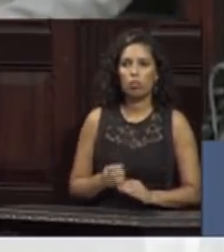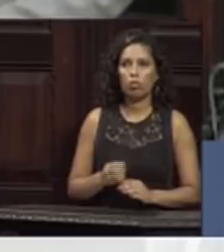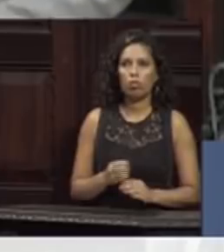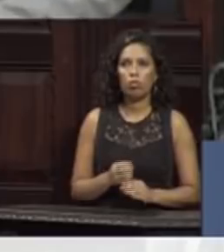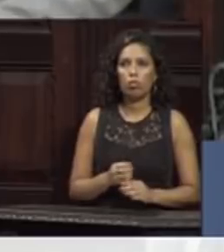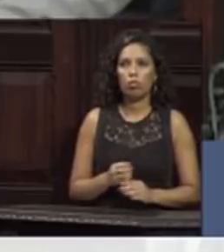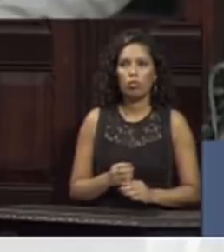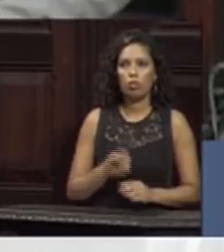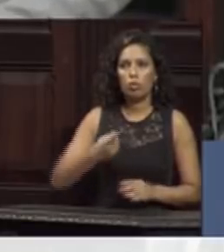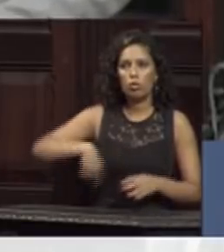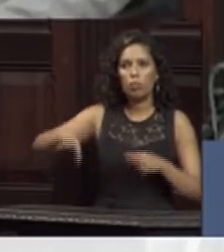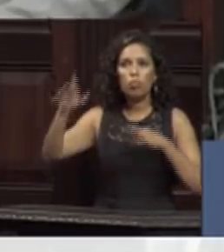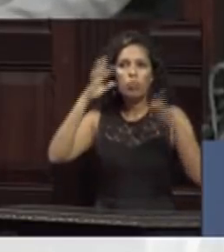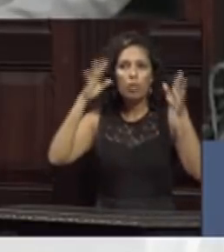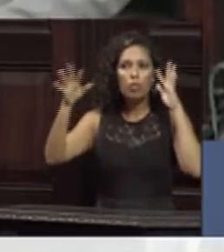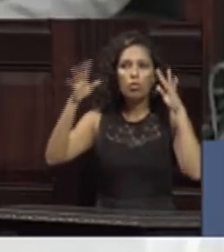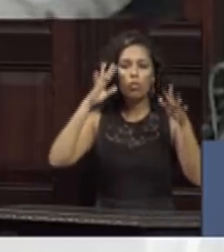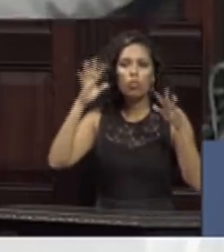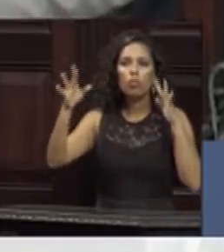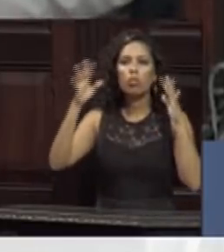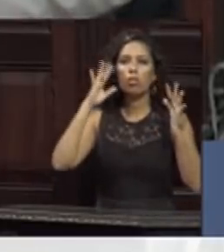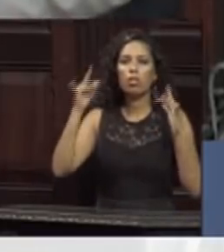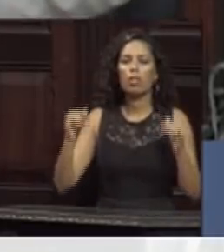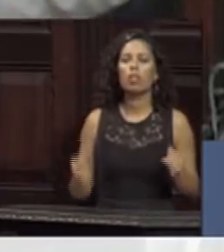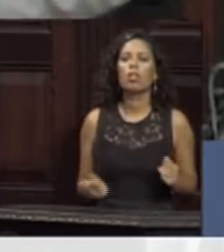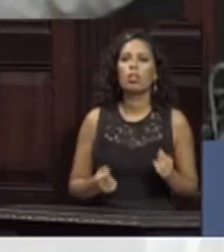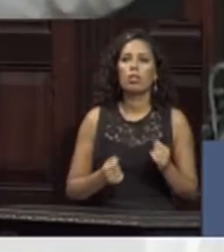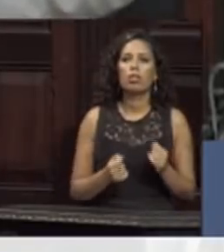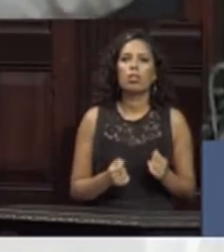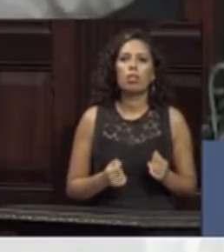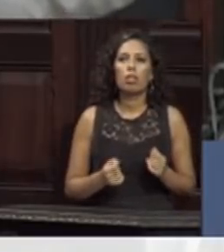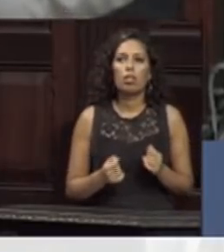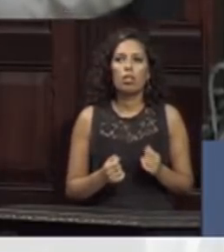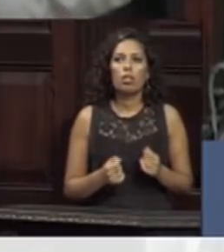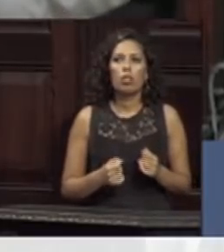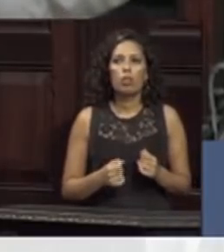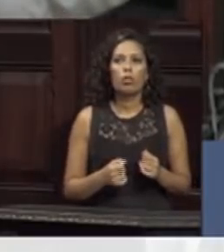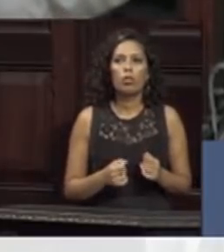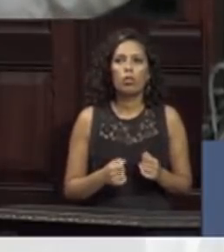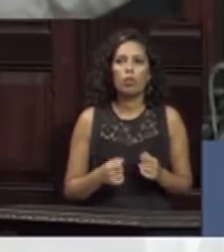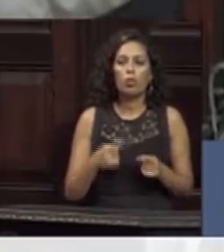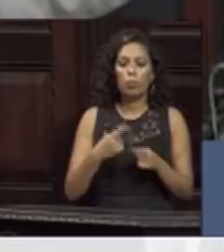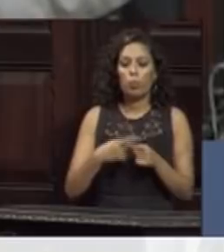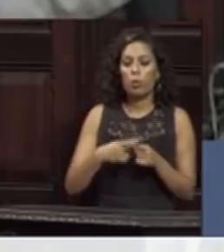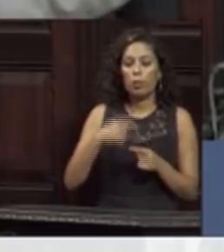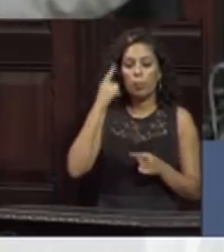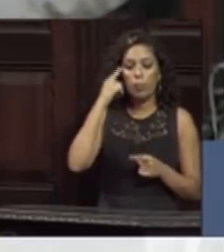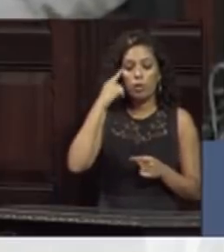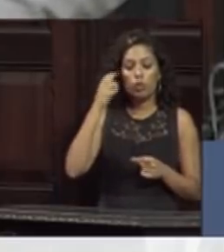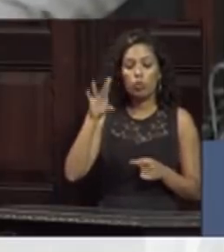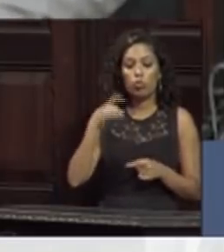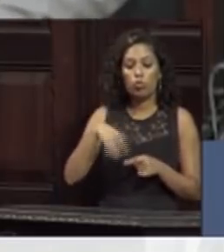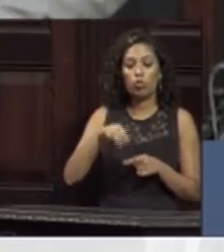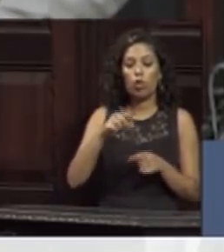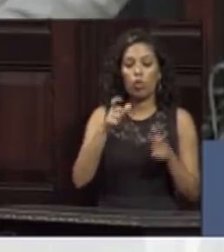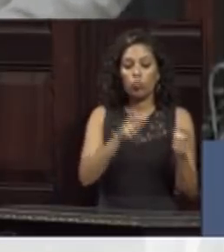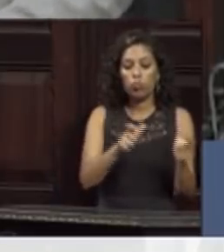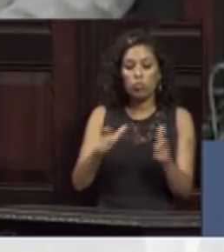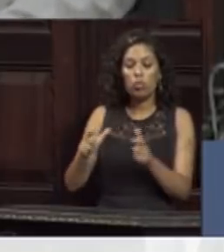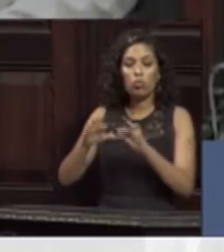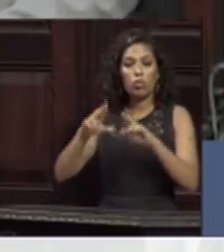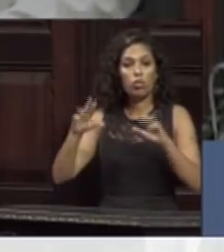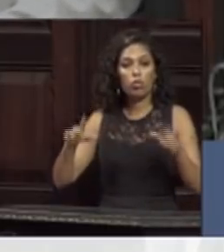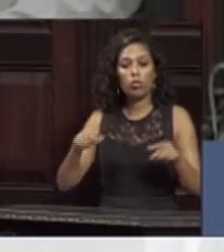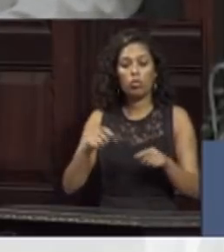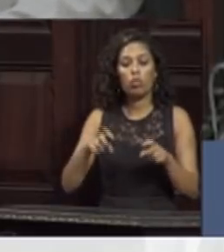estão querendo botar os municípios contra a gente, ou contra o autor do projeto e contra o autor do decreto. Não é bem assim.